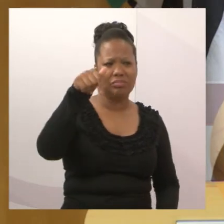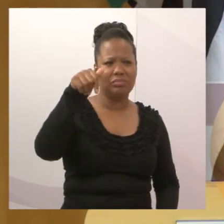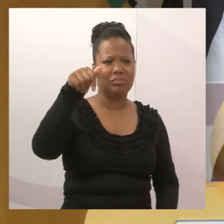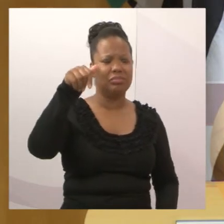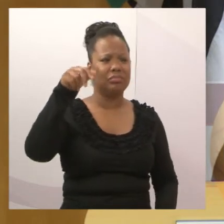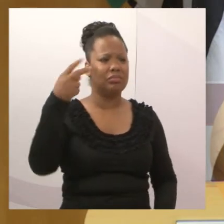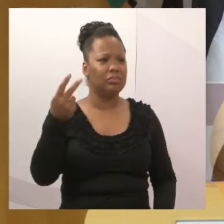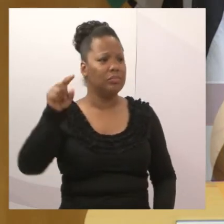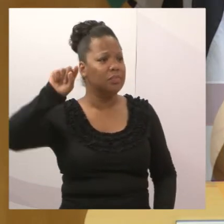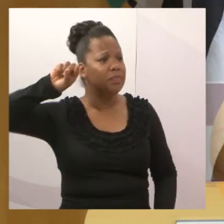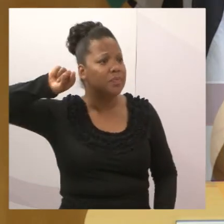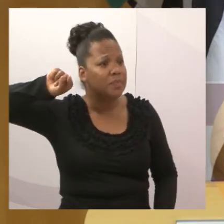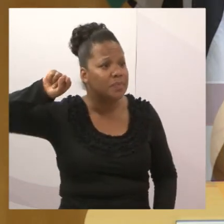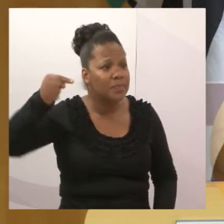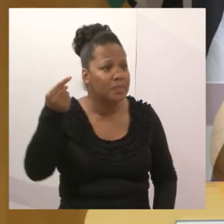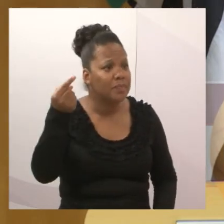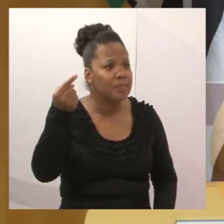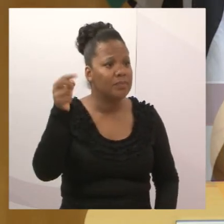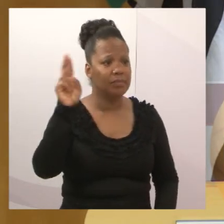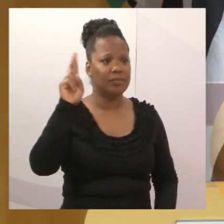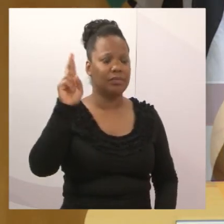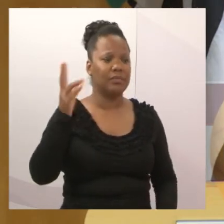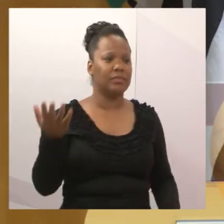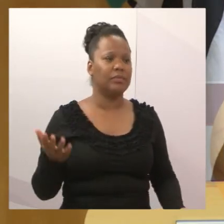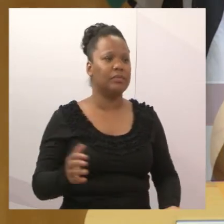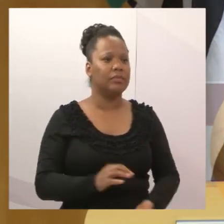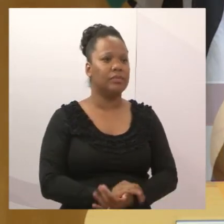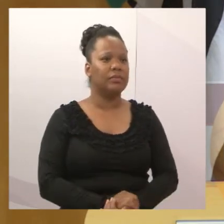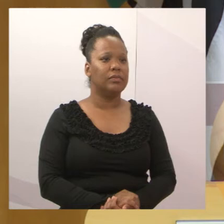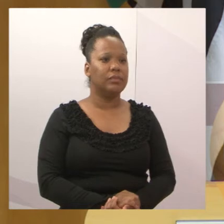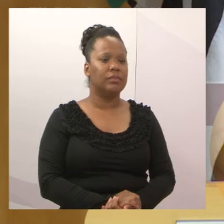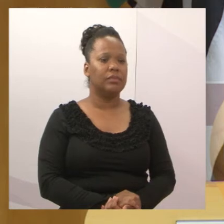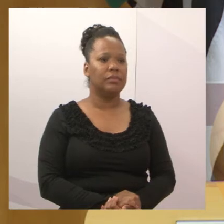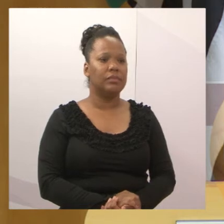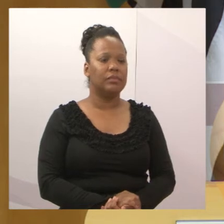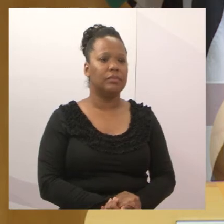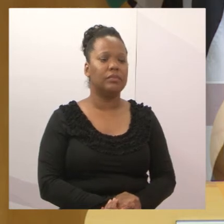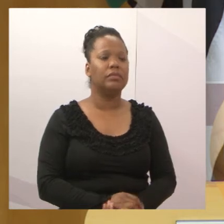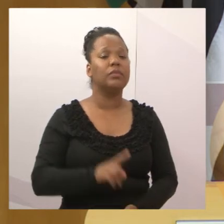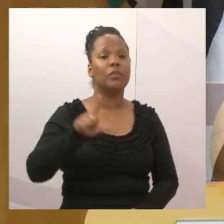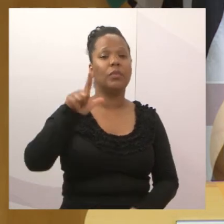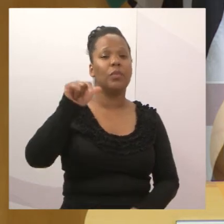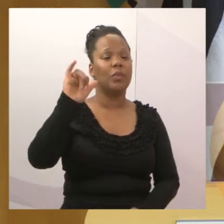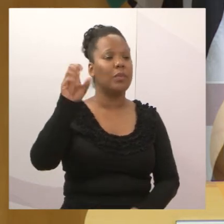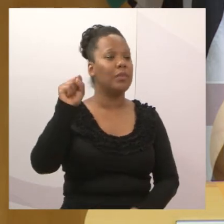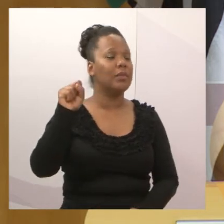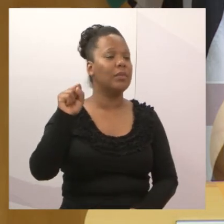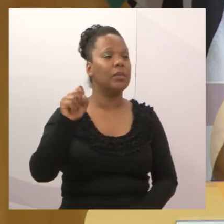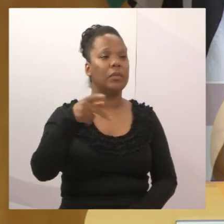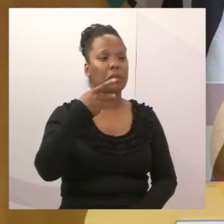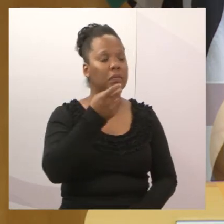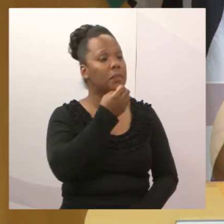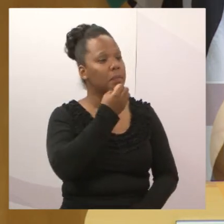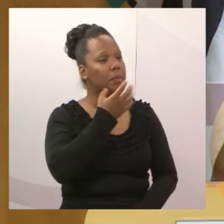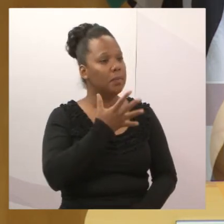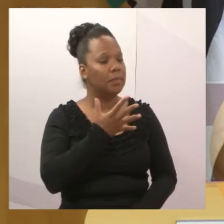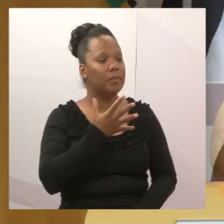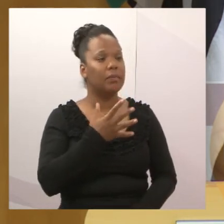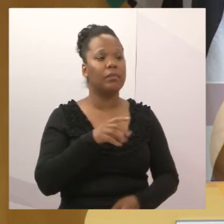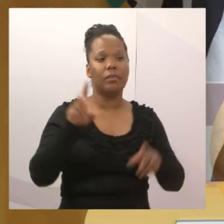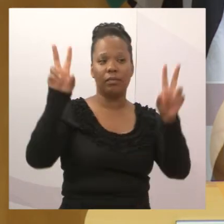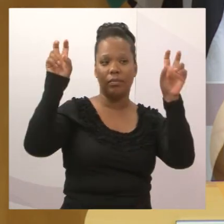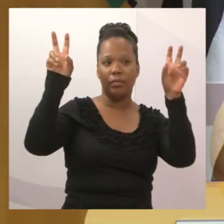Aí, nós vamos aqui, ó. O vereador Luiz Flávio falou muito bem, a questão da